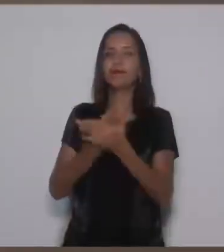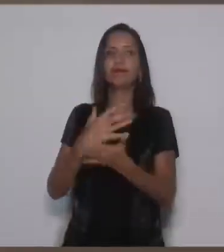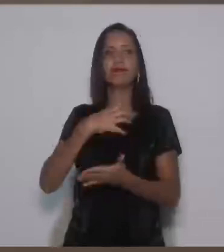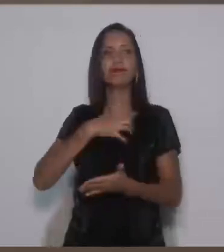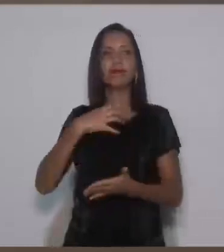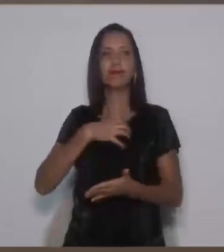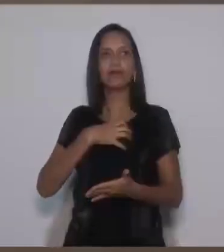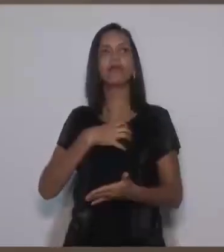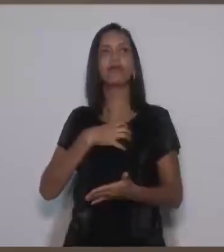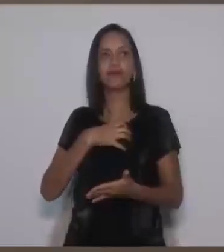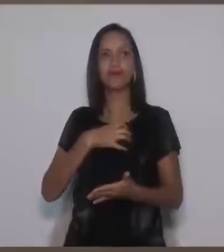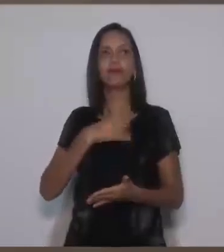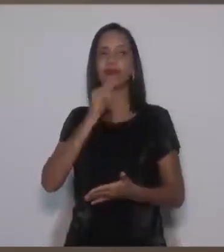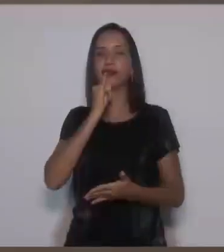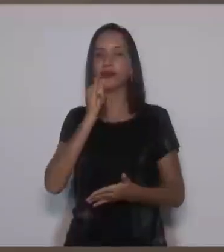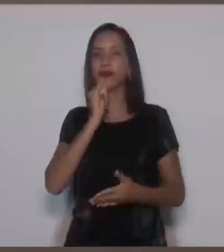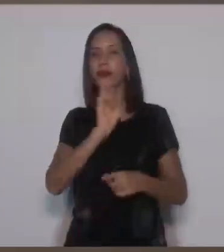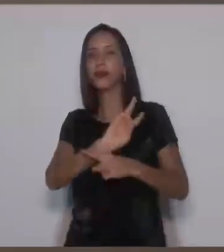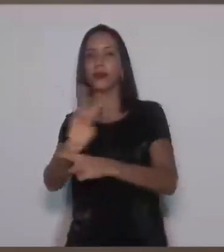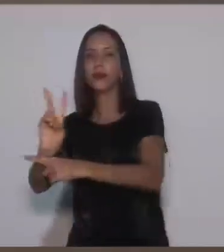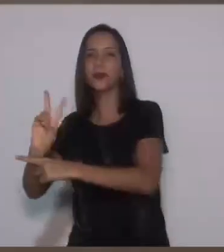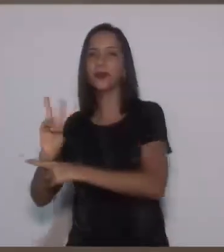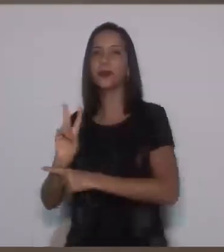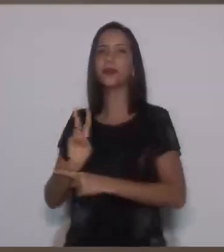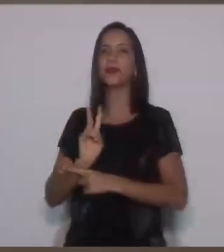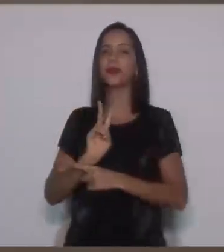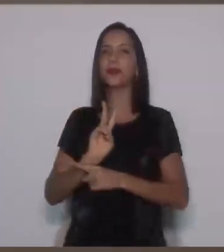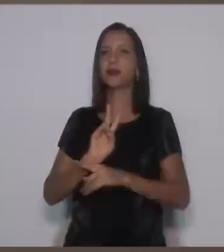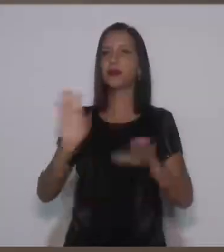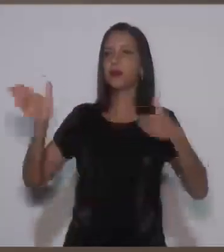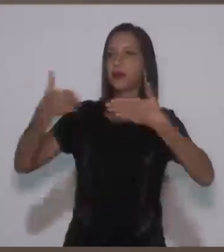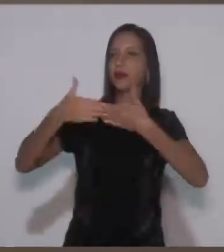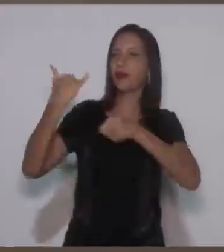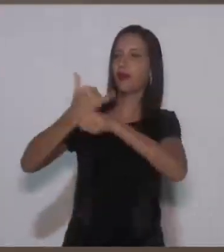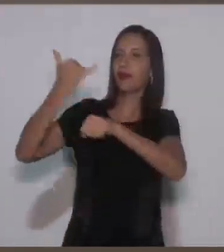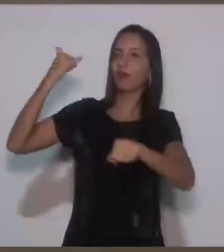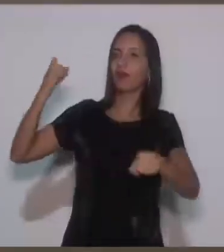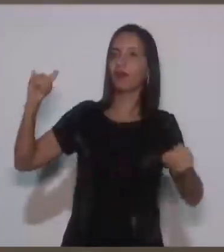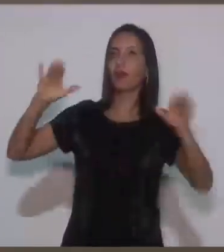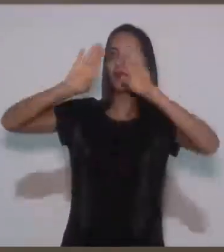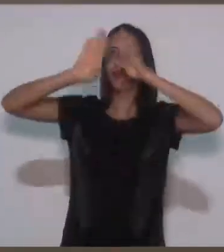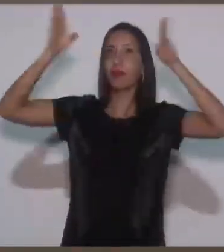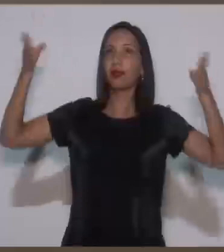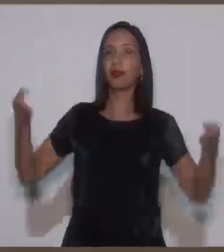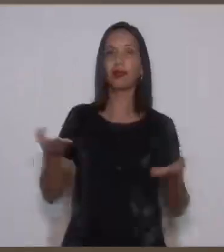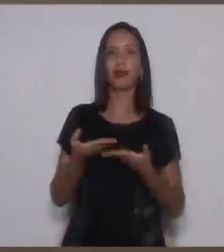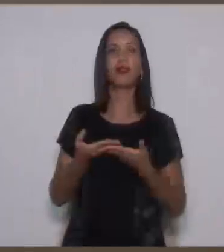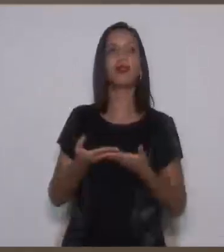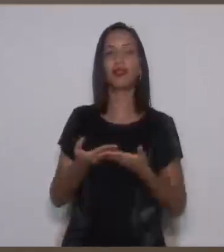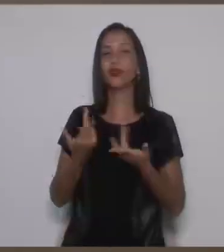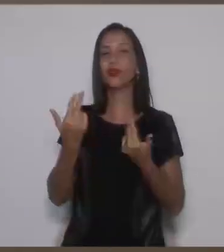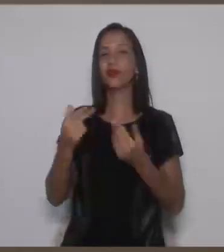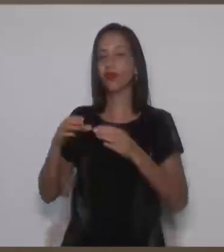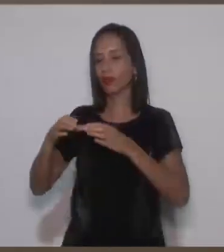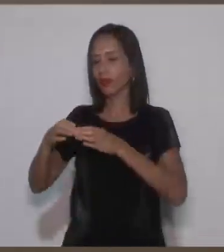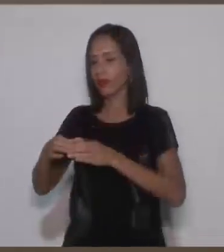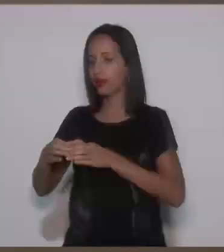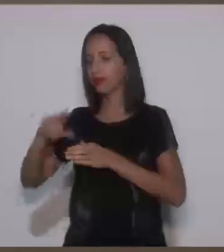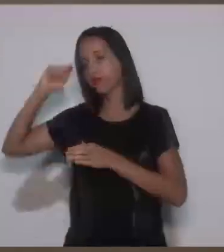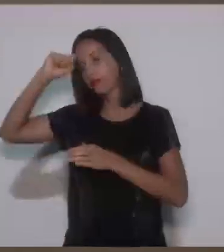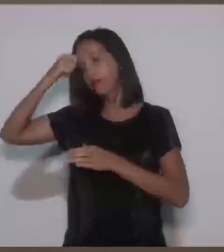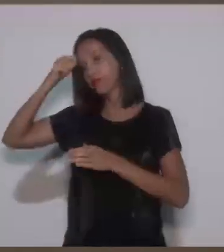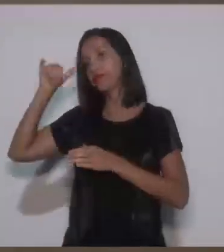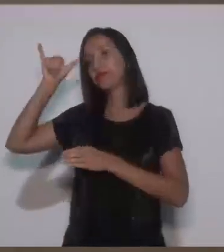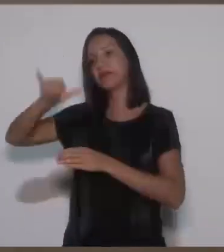em bunkers, né, em proteções de aço, construir tudo com caixa preta do avião, né, para não ter ninguém que entre dentro da